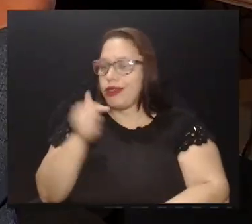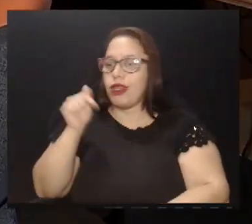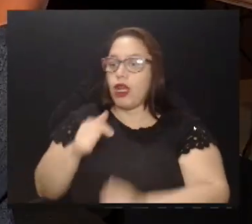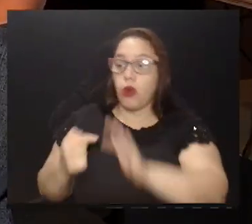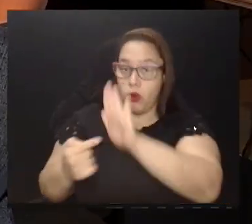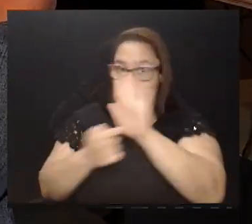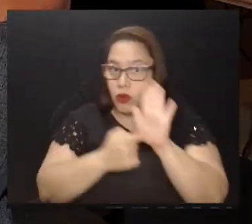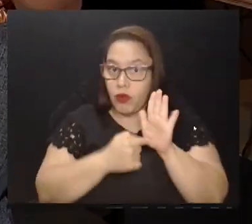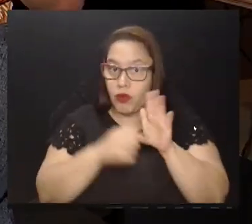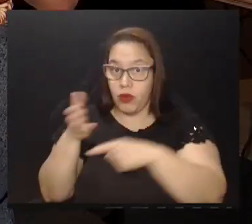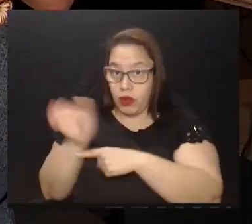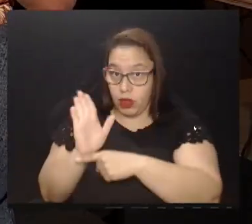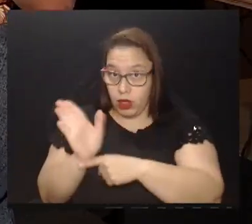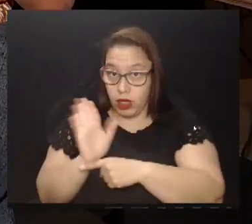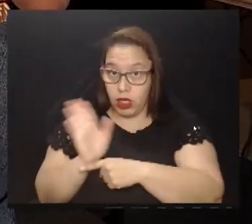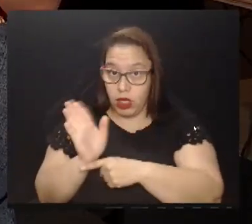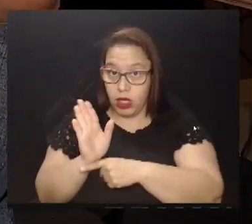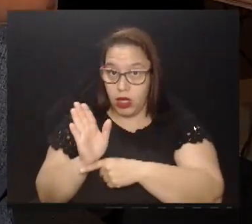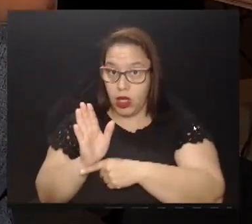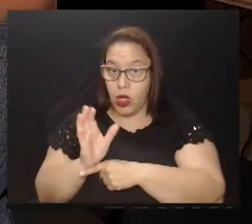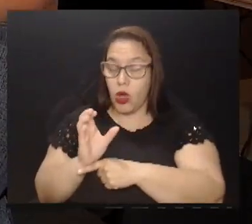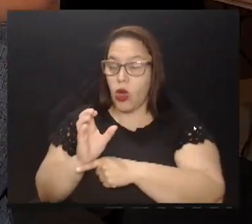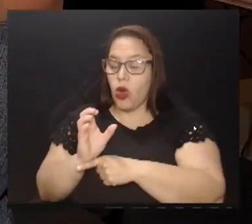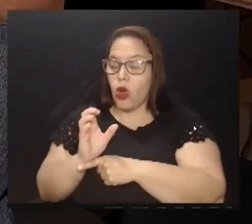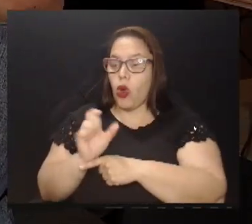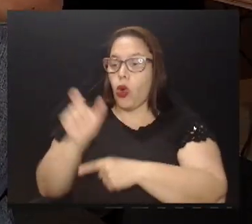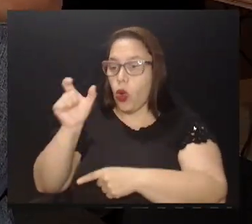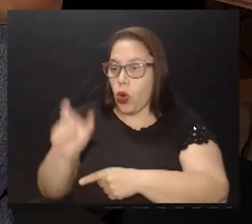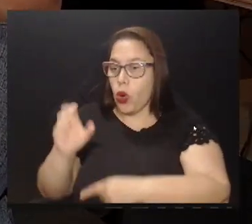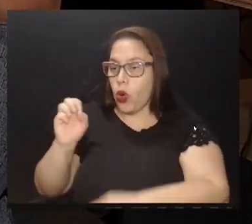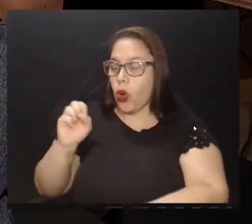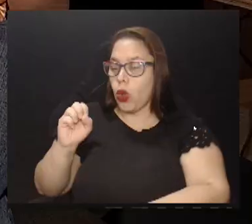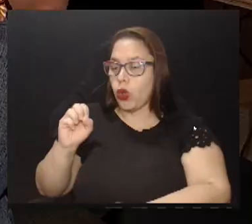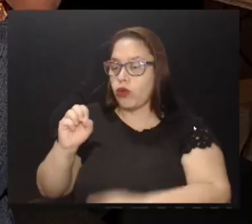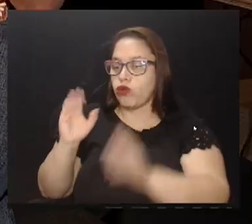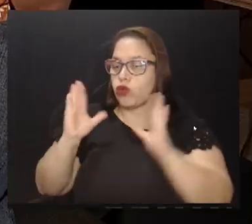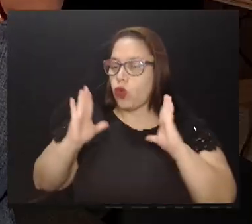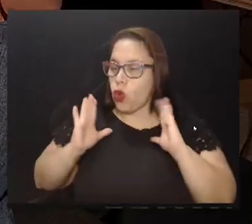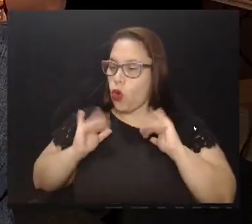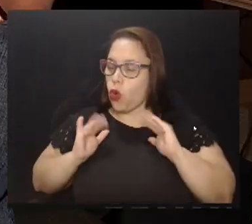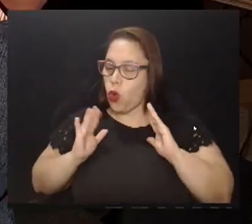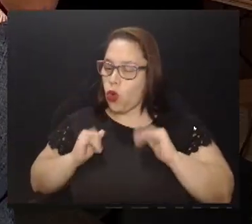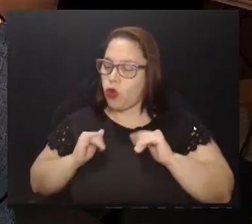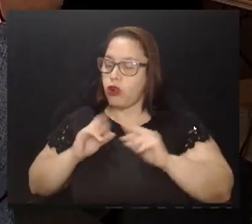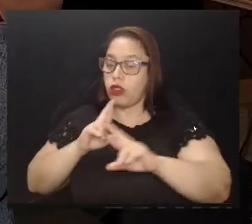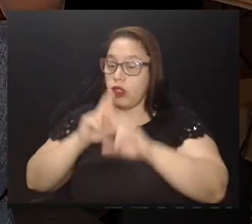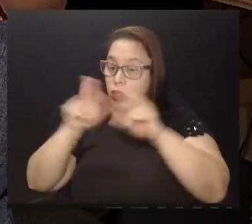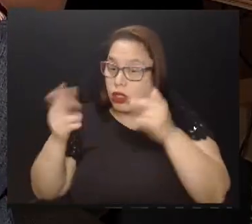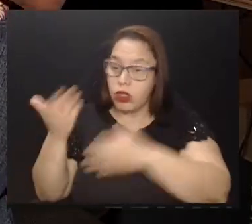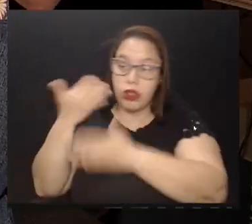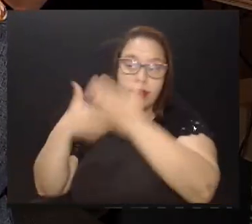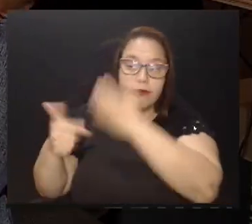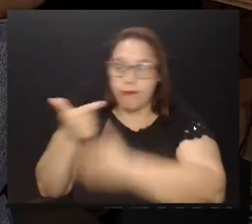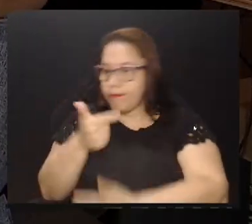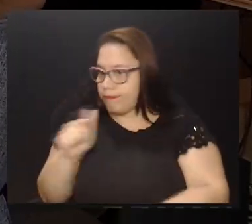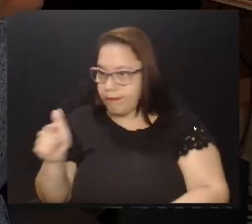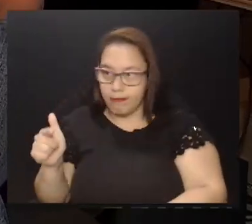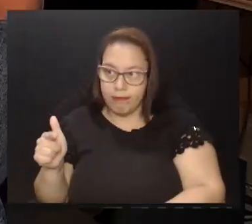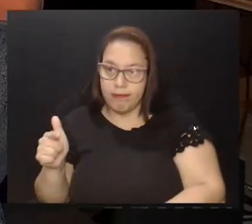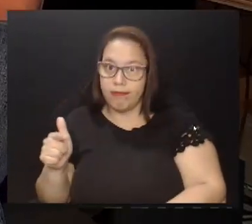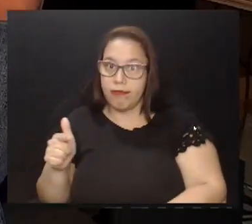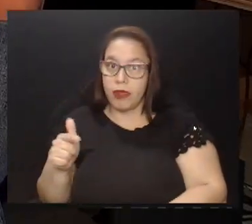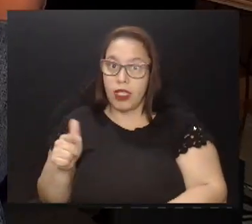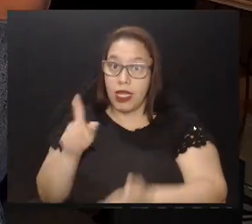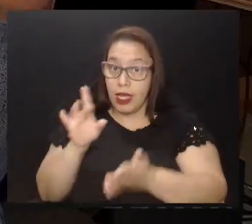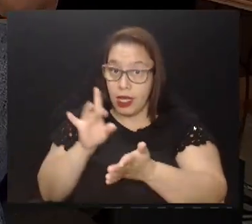aí, O Anjo, que é um filme que tem uma atmosfera diferente, ele se passa numa época que não é muito precisa, mas tem cara de filme de